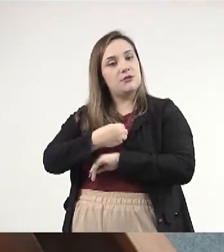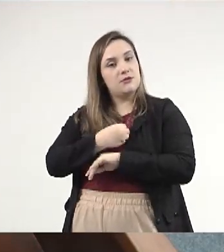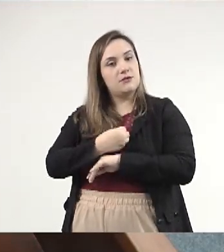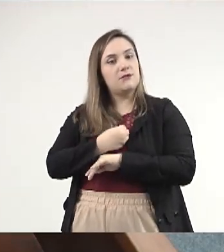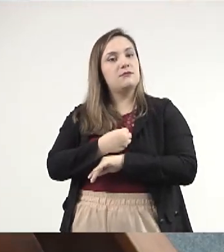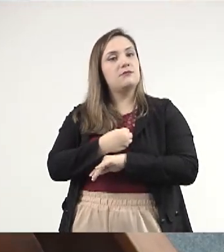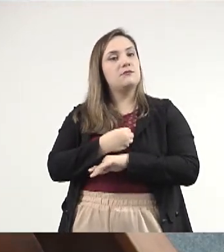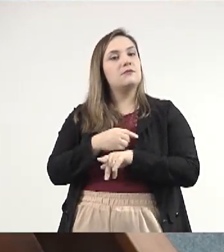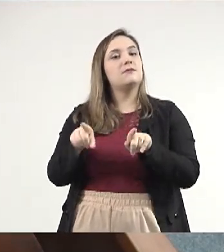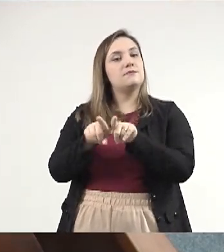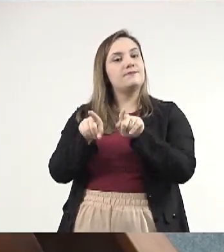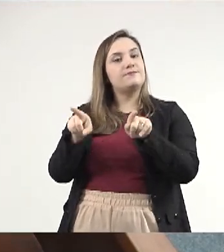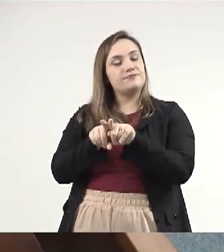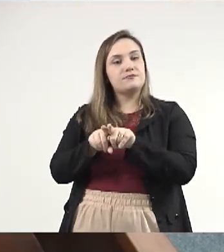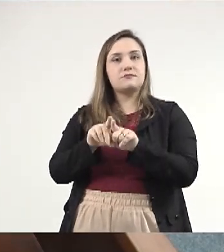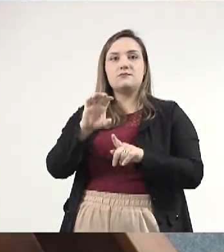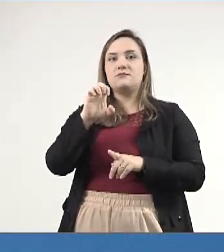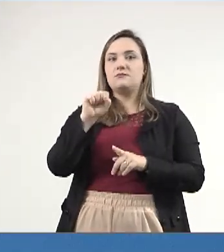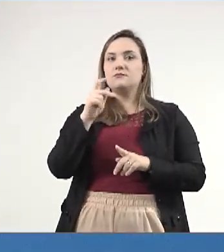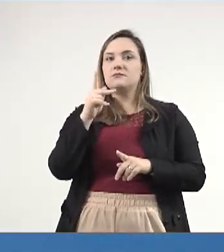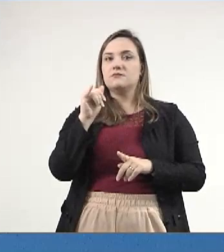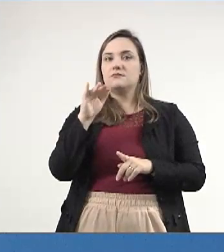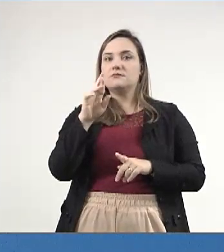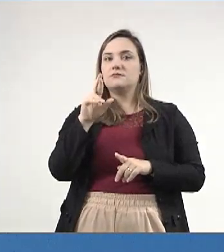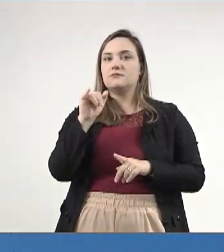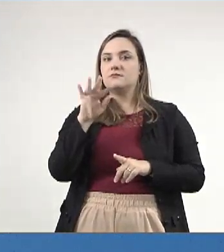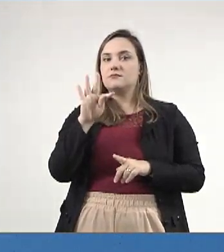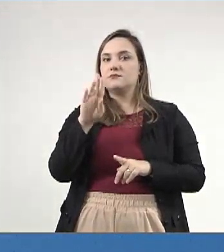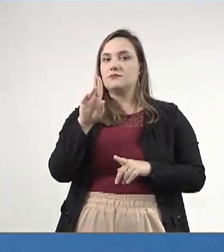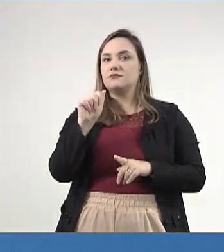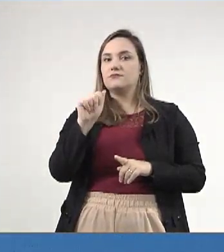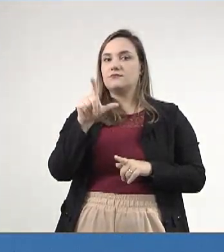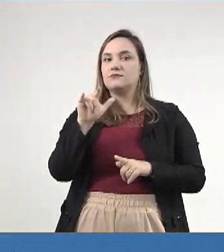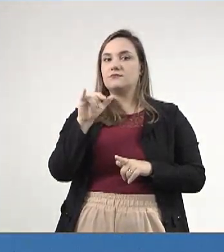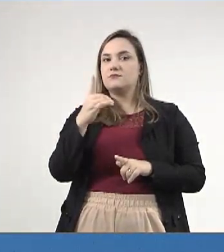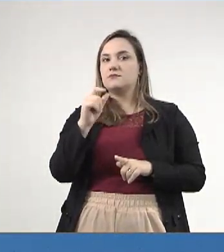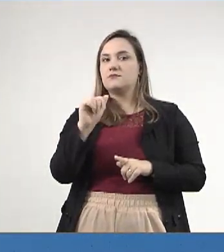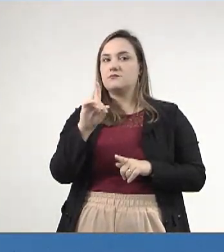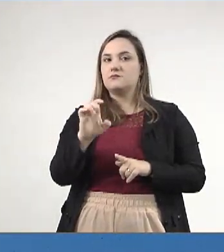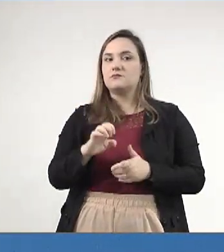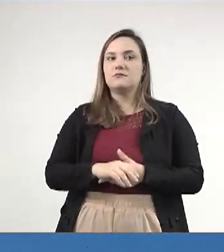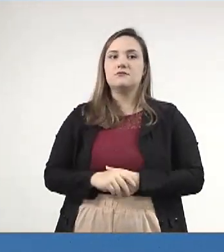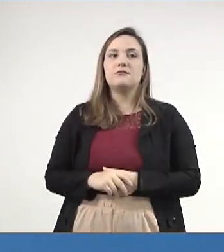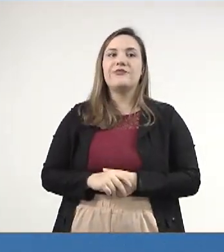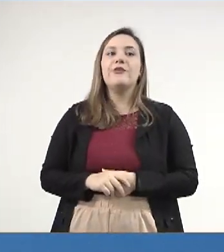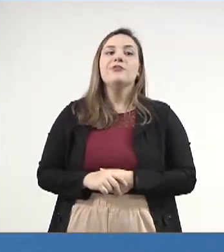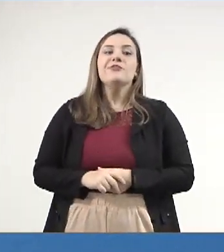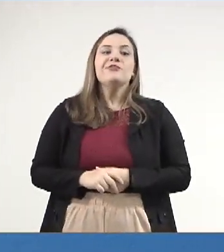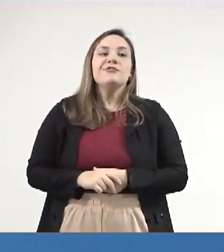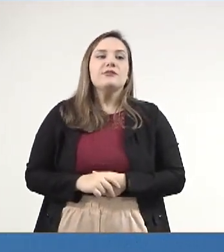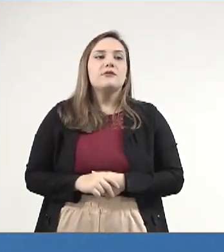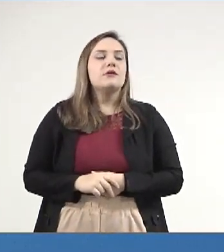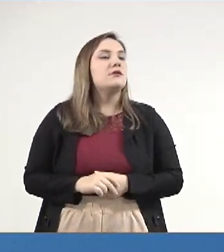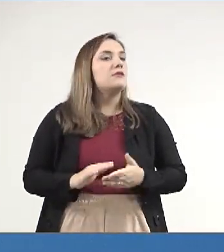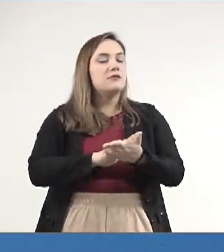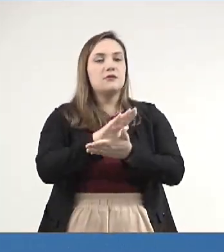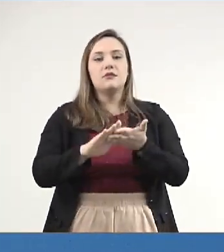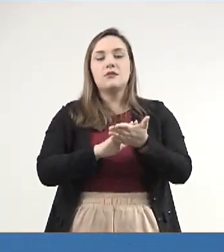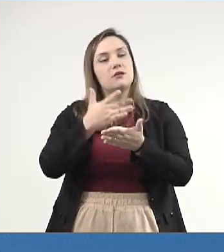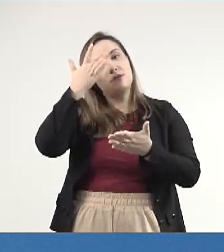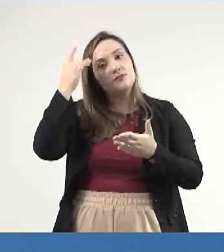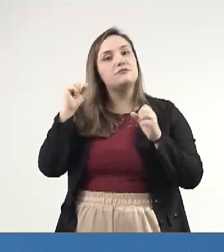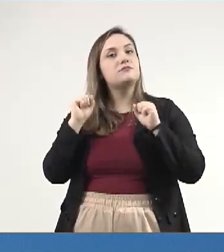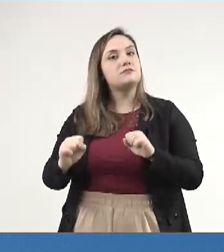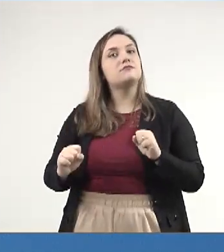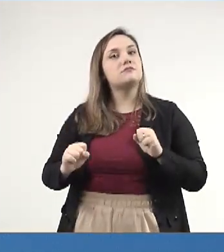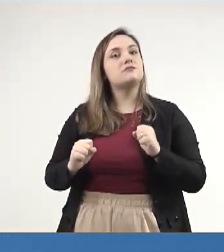à espiritualidade. Portanto, dentro desse contexto, ninguém consegue interferir nesse